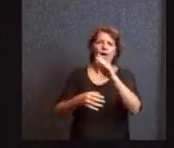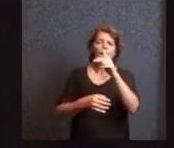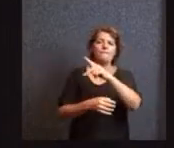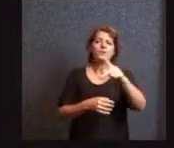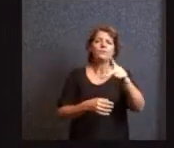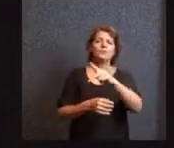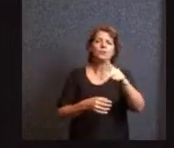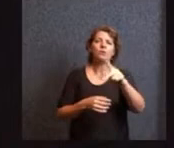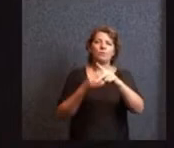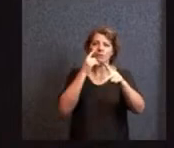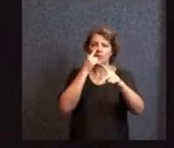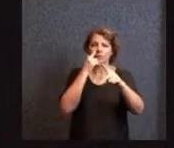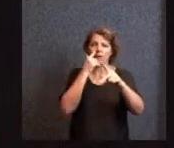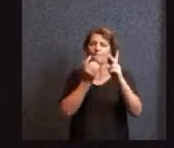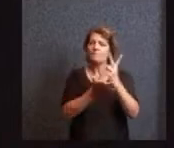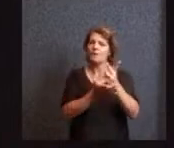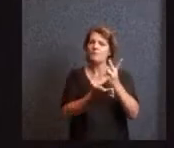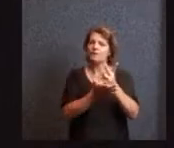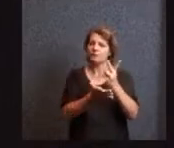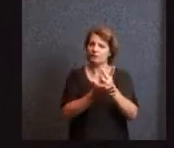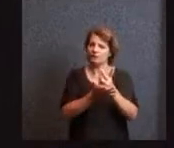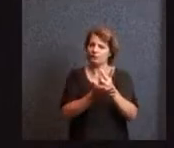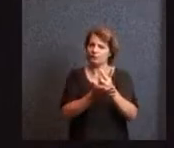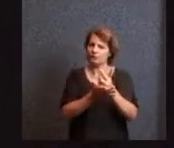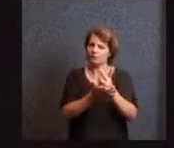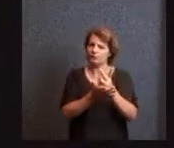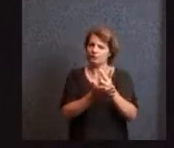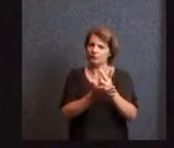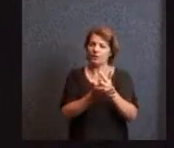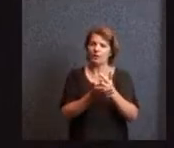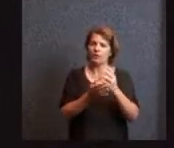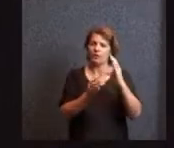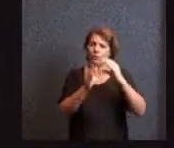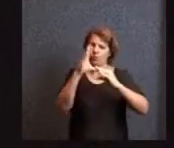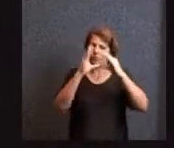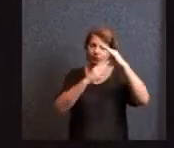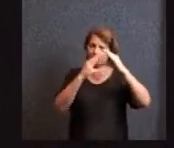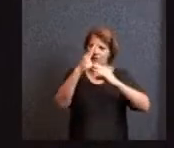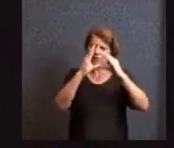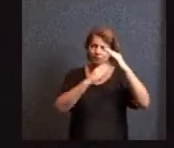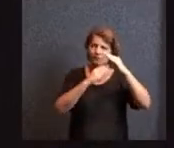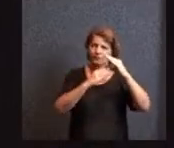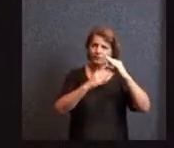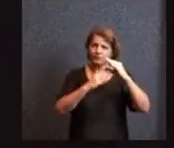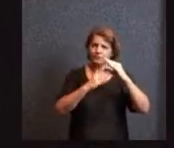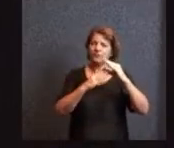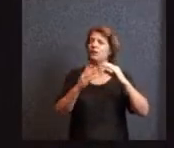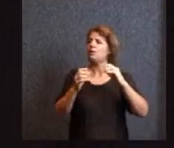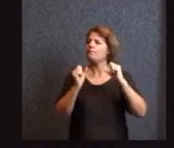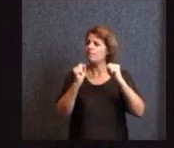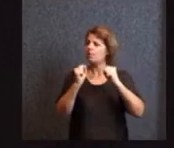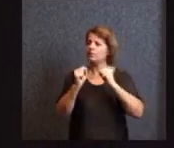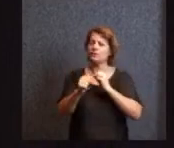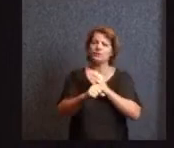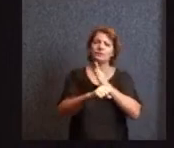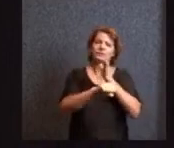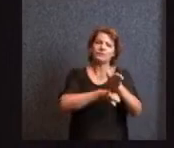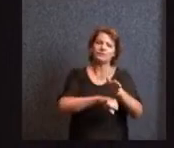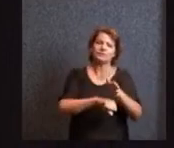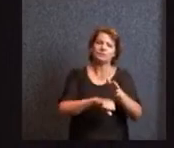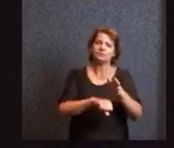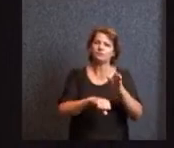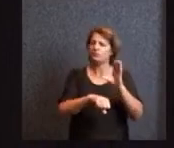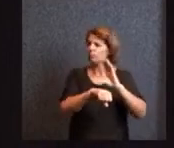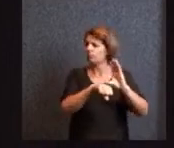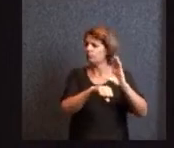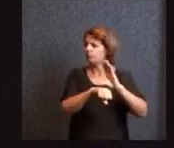quadro permanente, efetivos que tenham passado do estágio probatório e que tenham enquadramento de